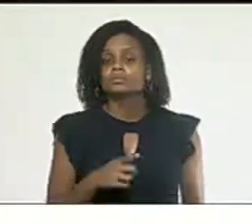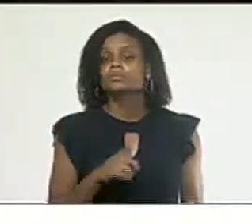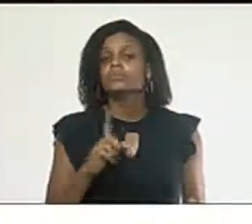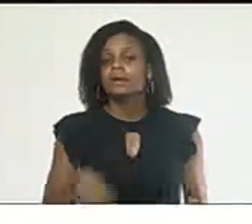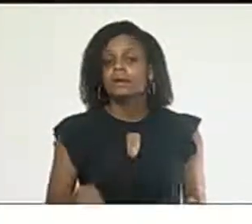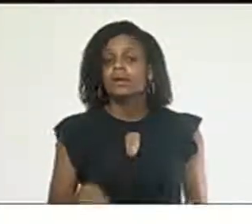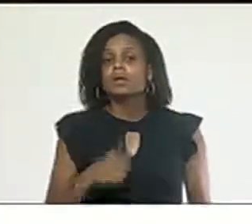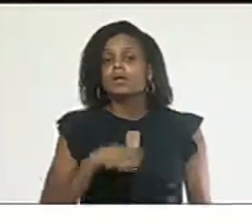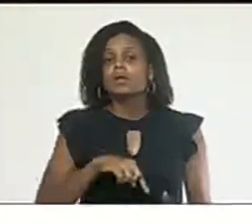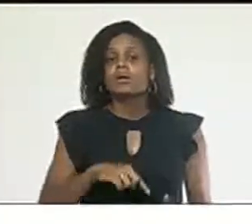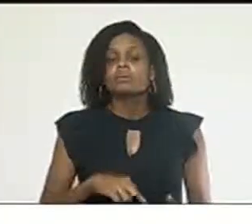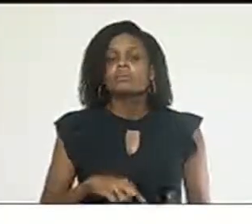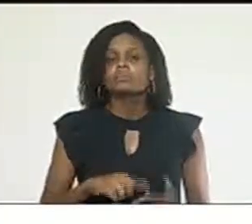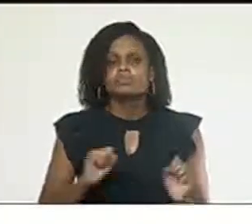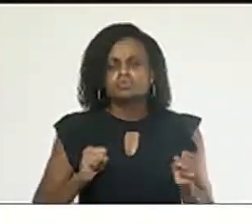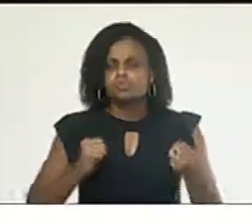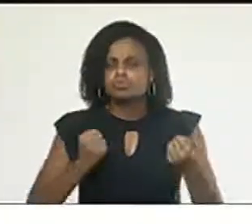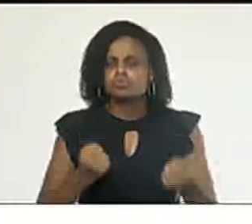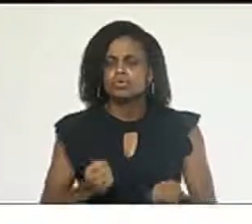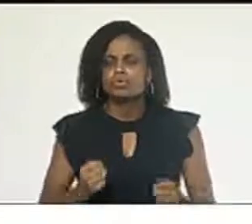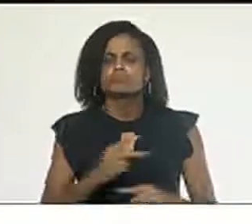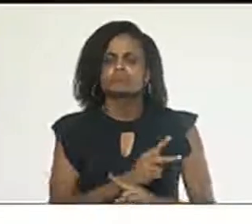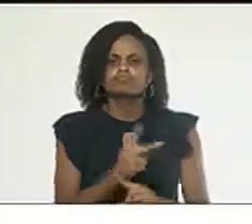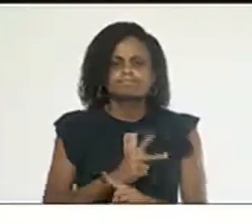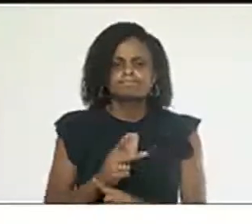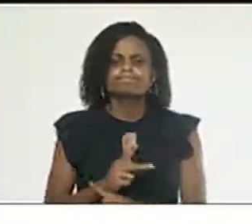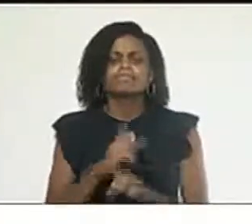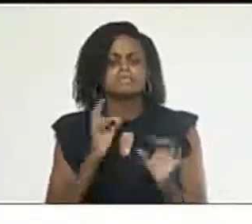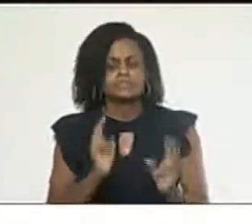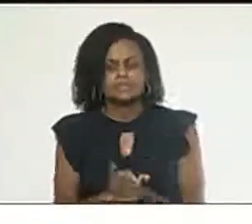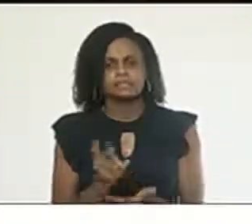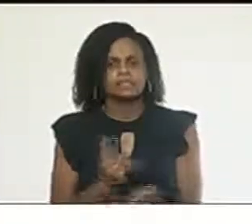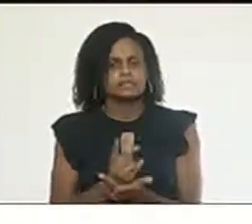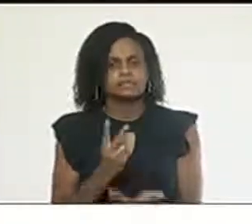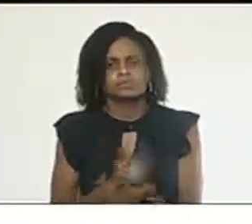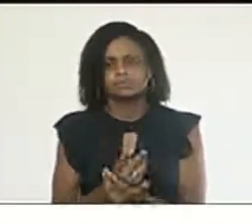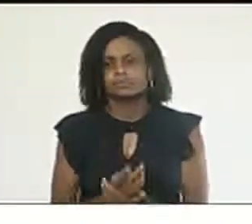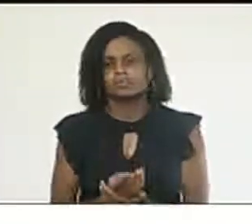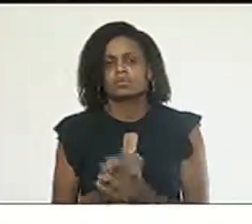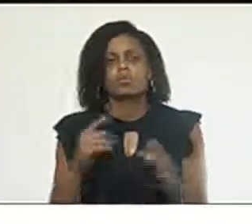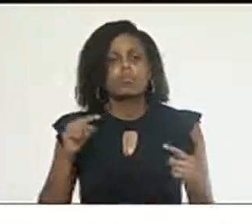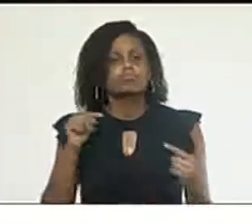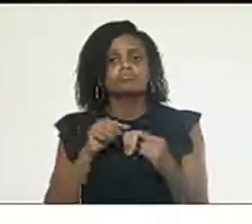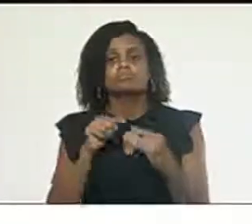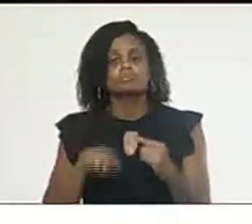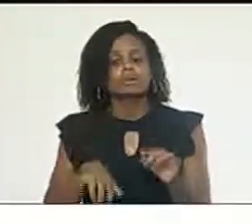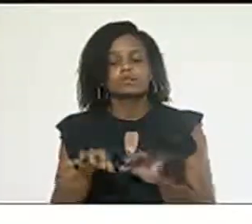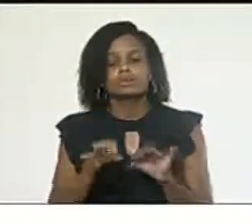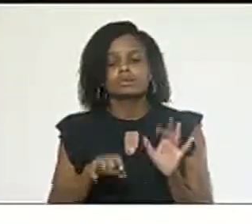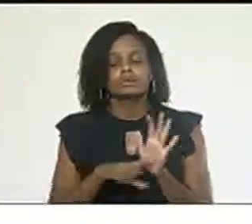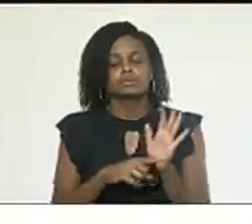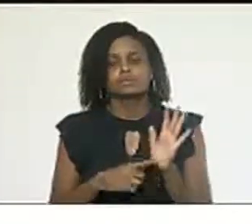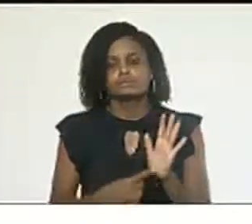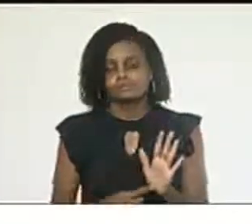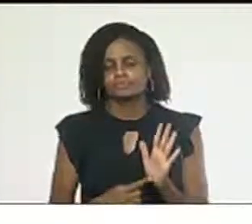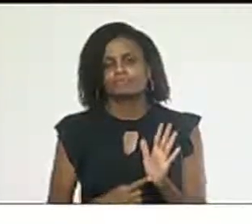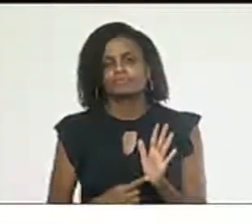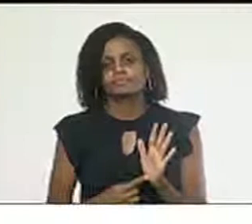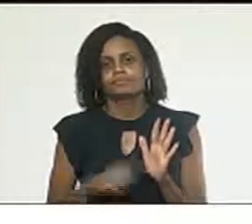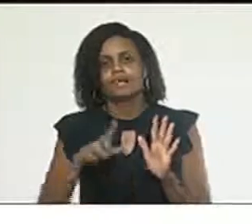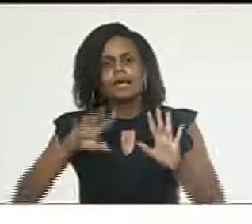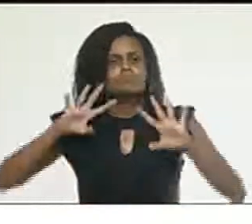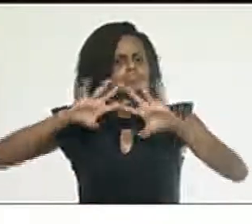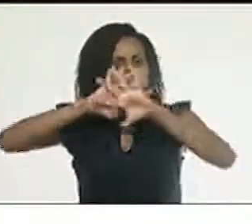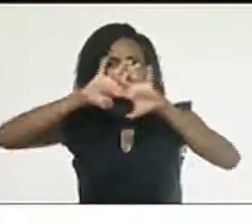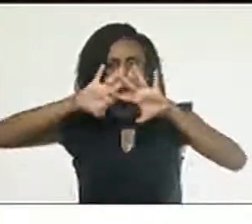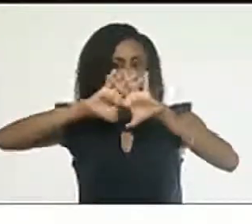é o que a gente tentou buscar o tempo todo como objetivo deste projeto. Transparência,